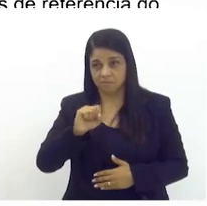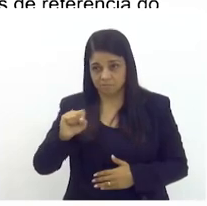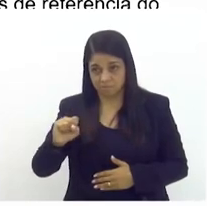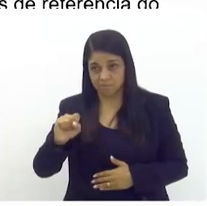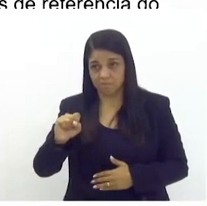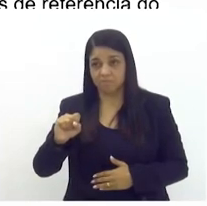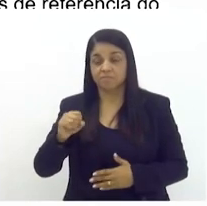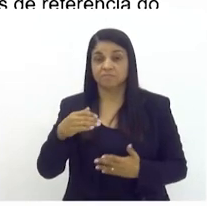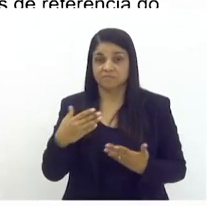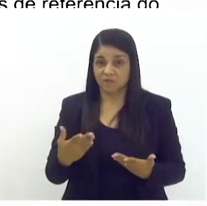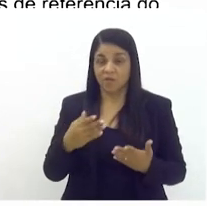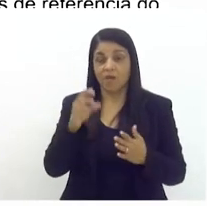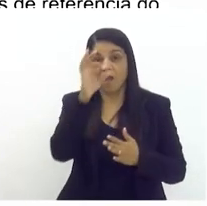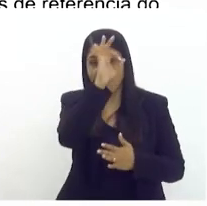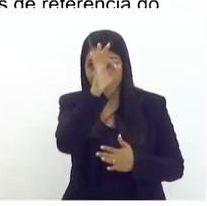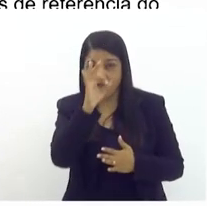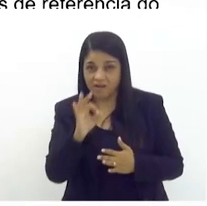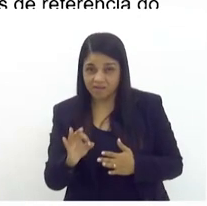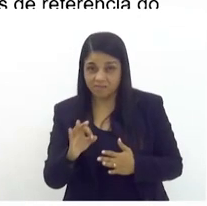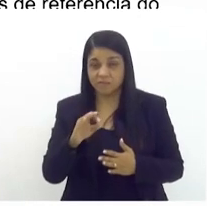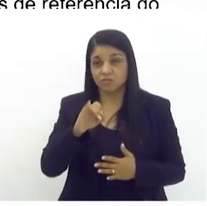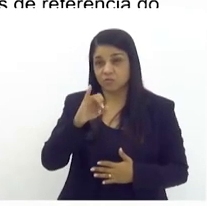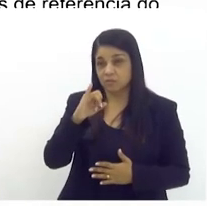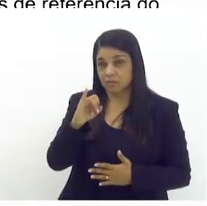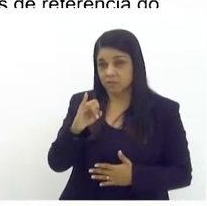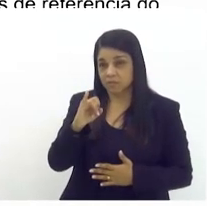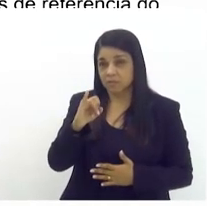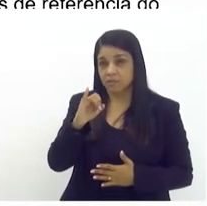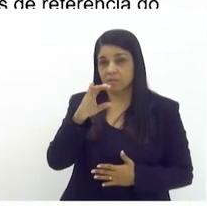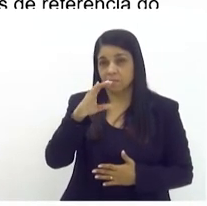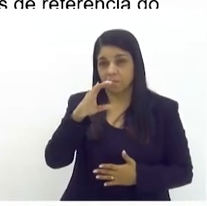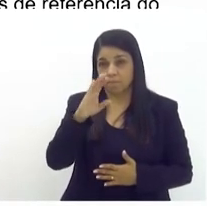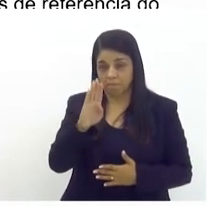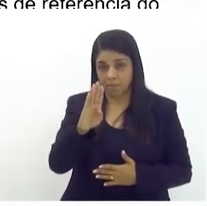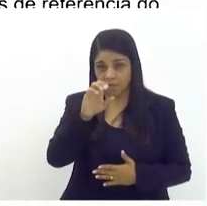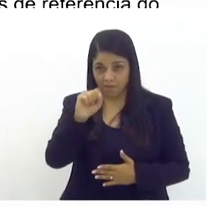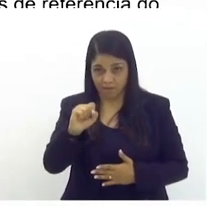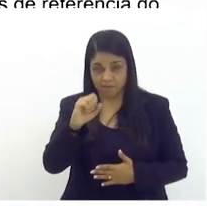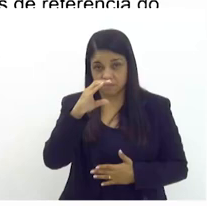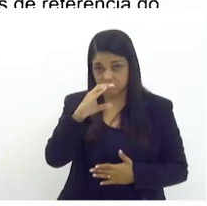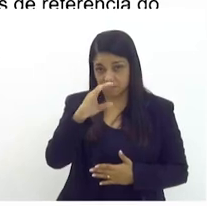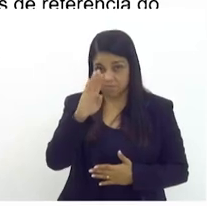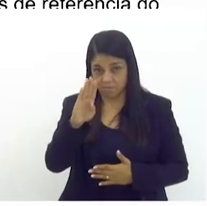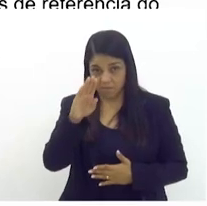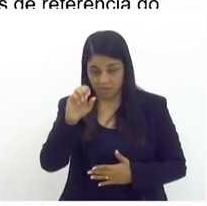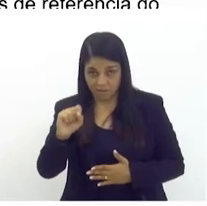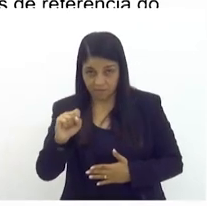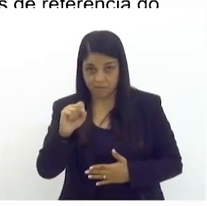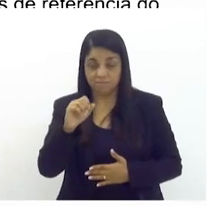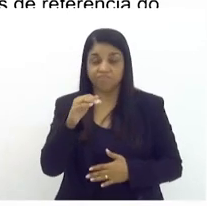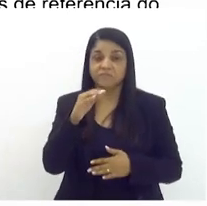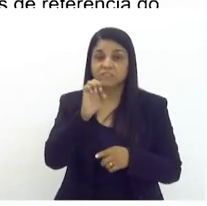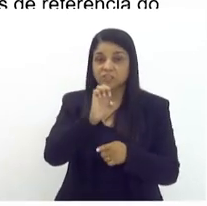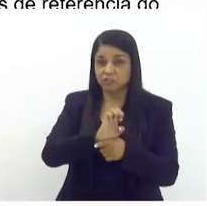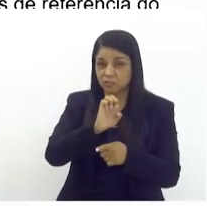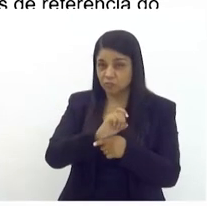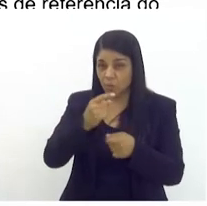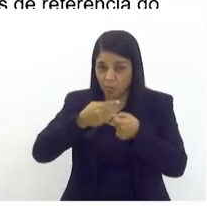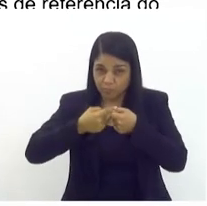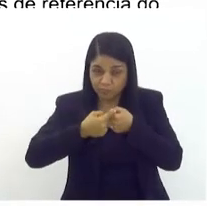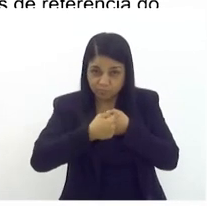as alíquotas de referência do ibs e da CBS subnacional Estadual Municipal